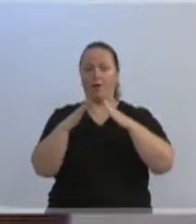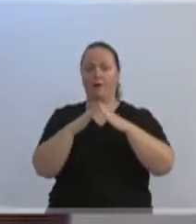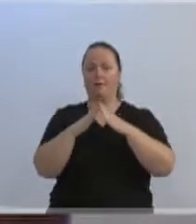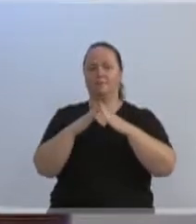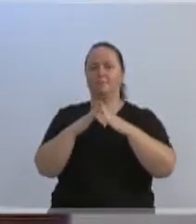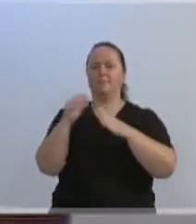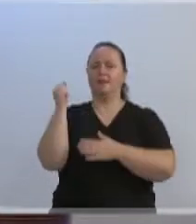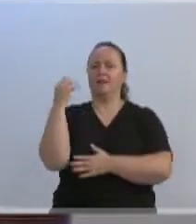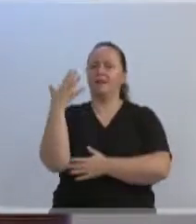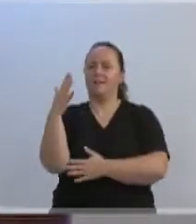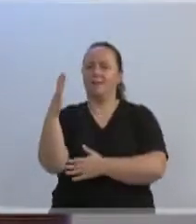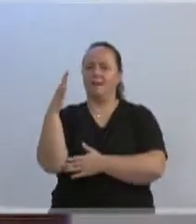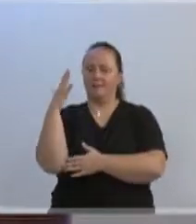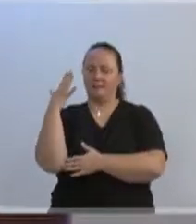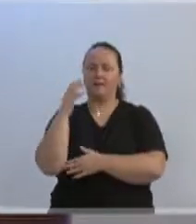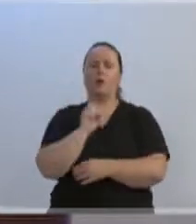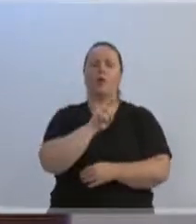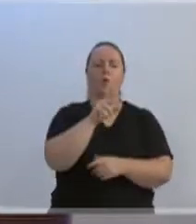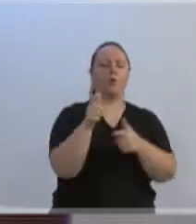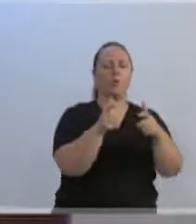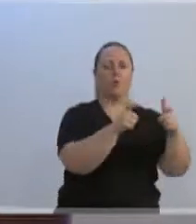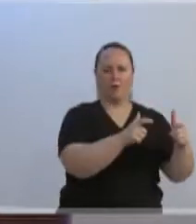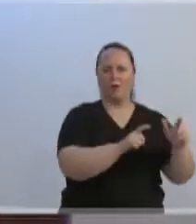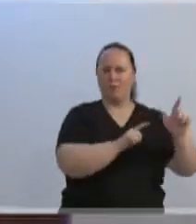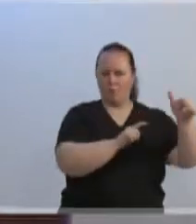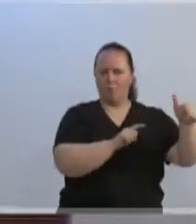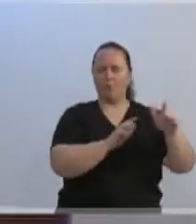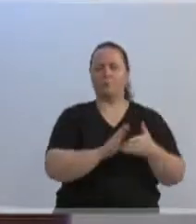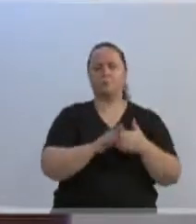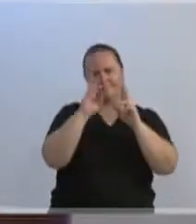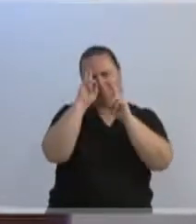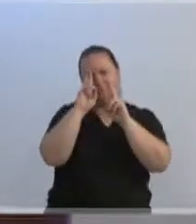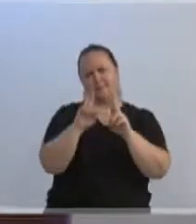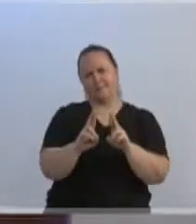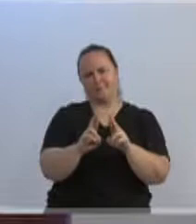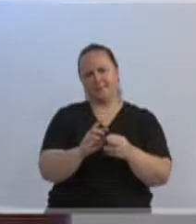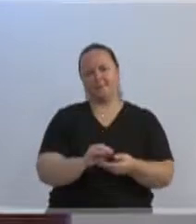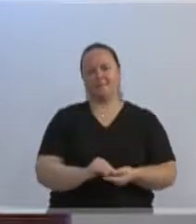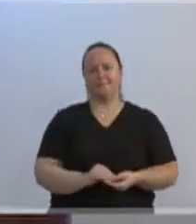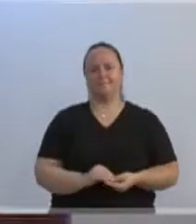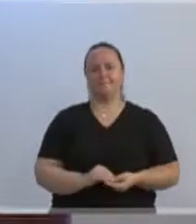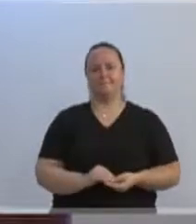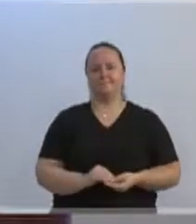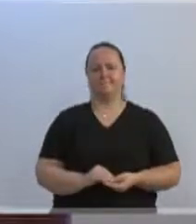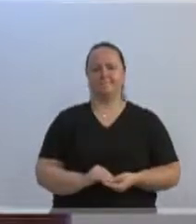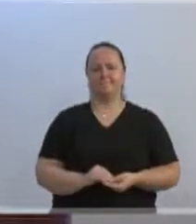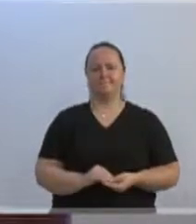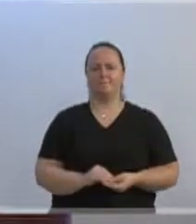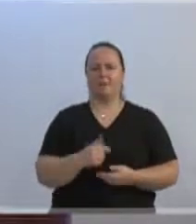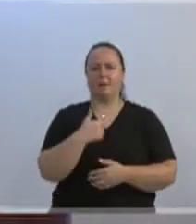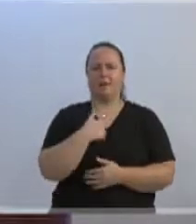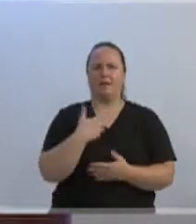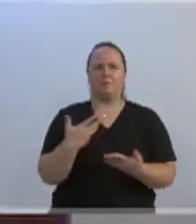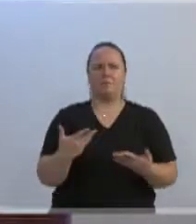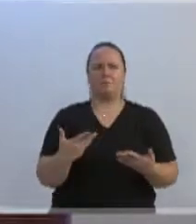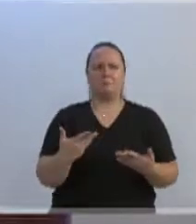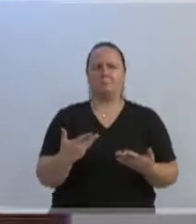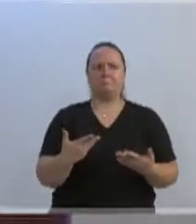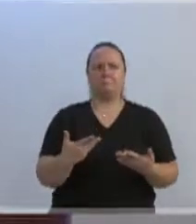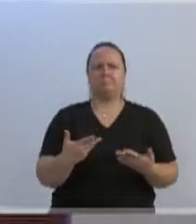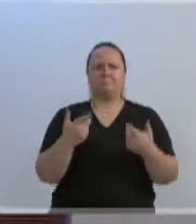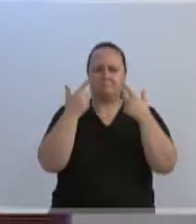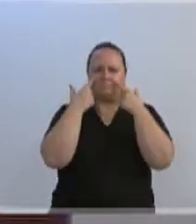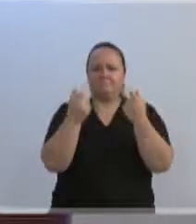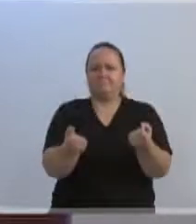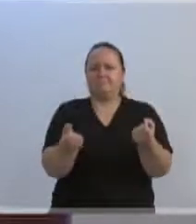regiões eu quero voltar a dizer vereador com todo respeito que eu rejeito essa dicotomia ou essa